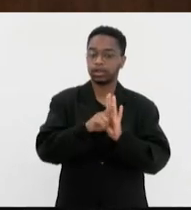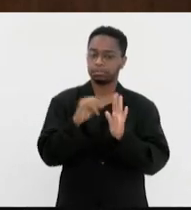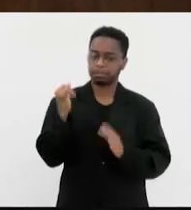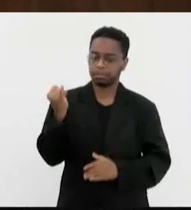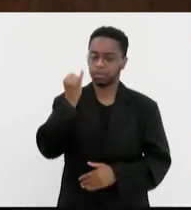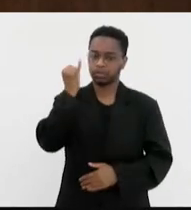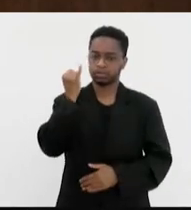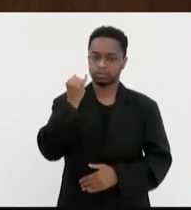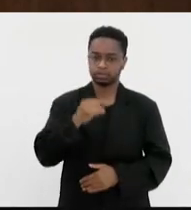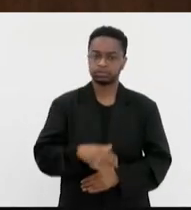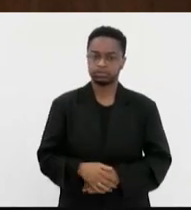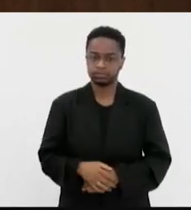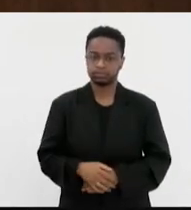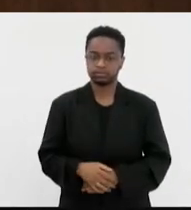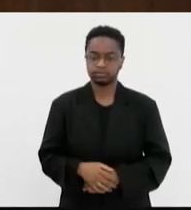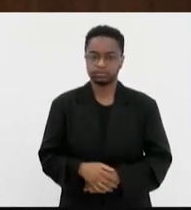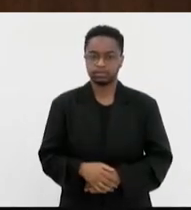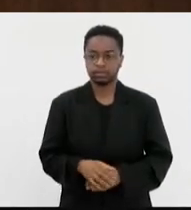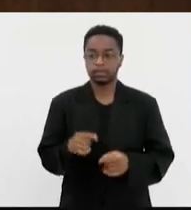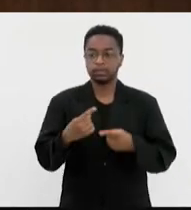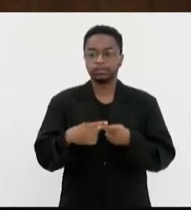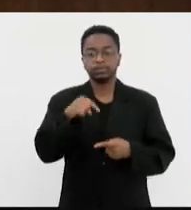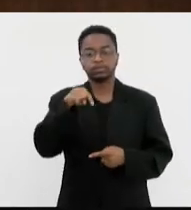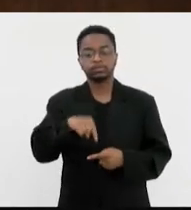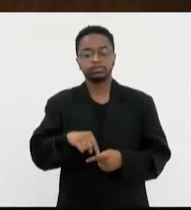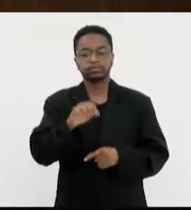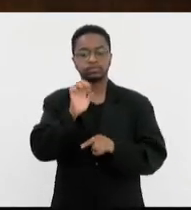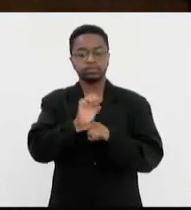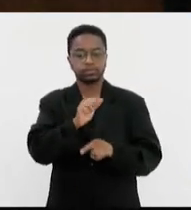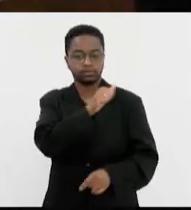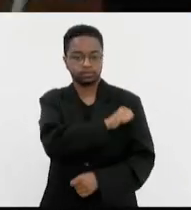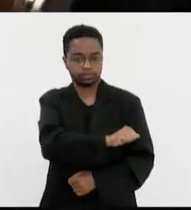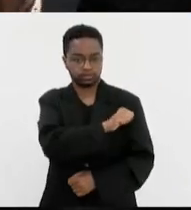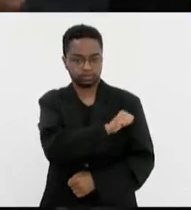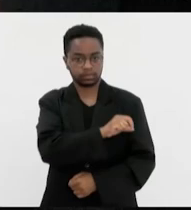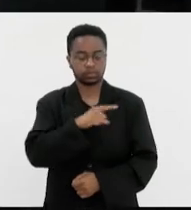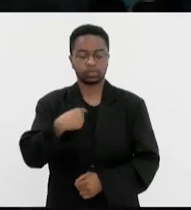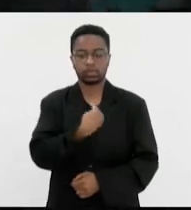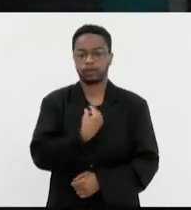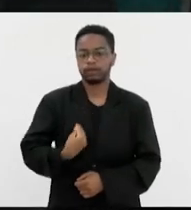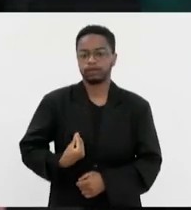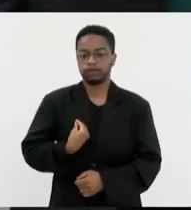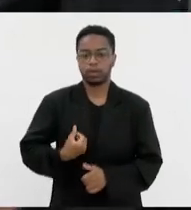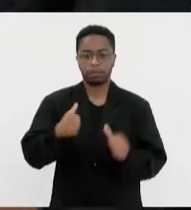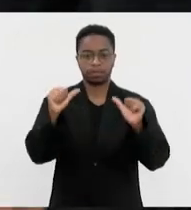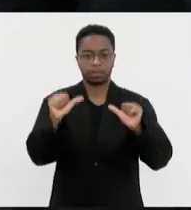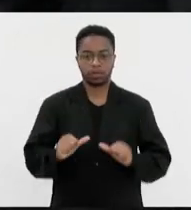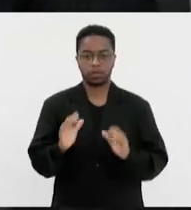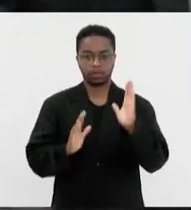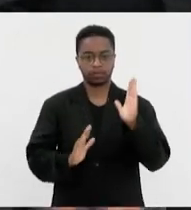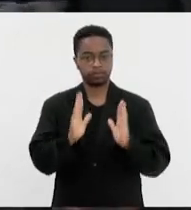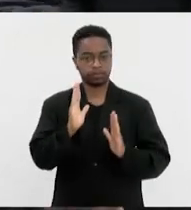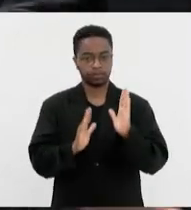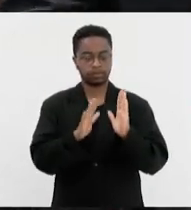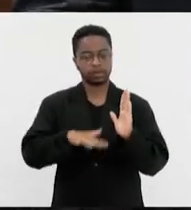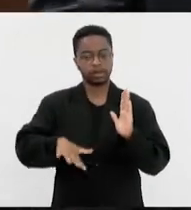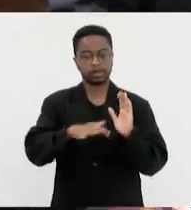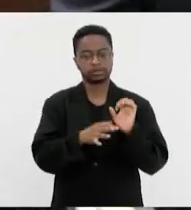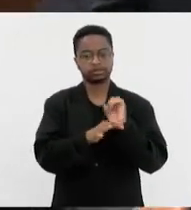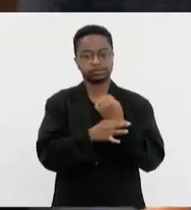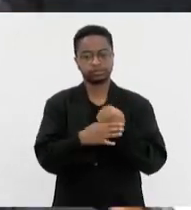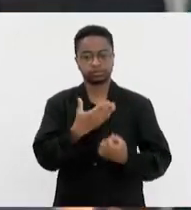importância, visto que o nosso Estado vive um dos piores momentos na questão da segurança